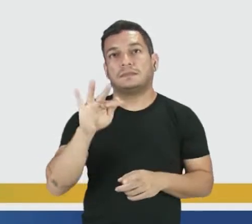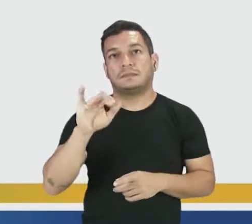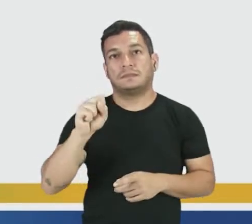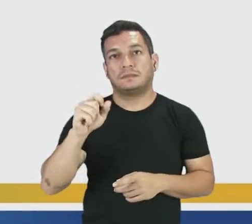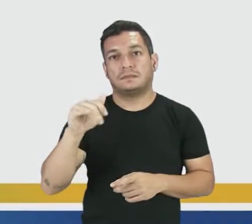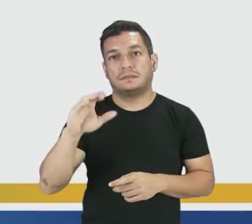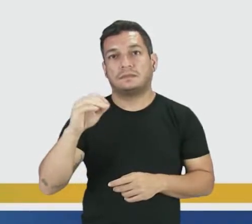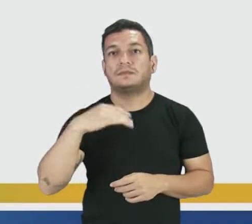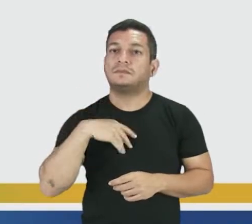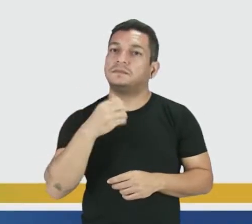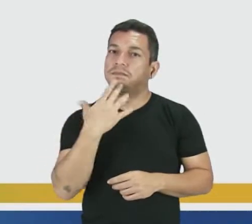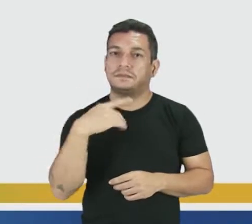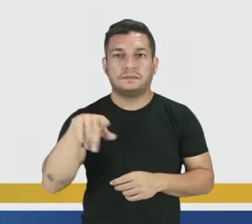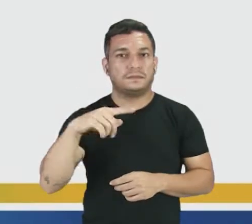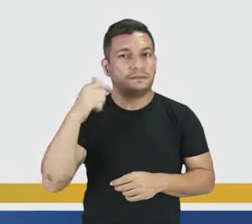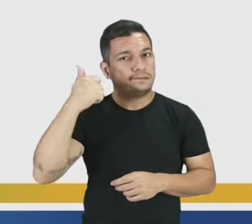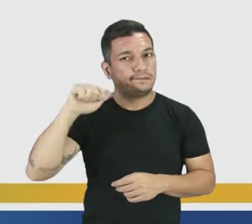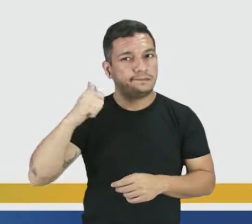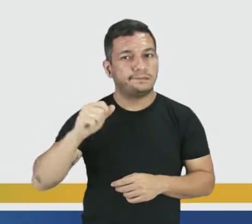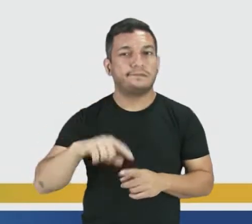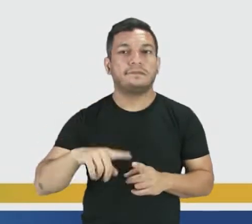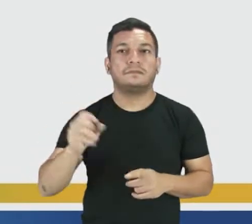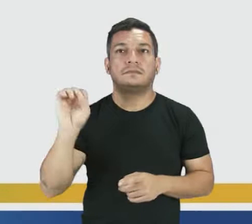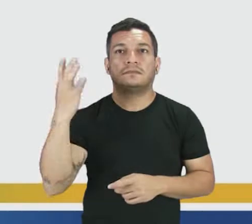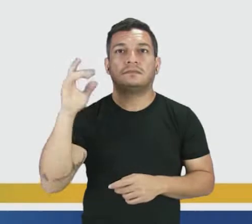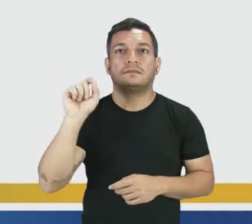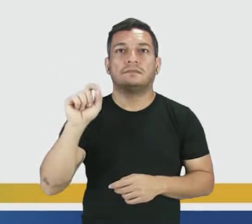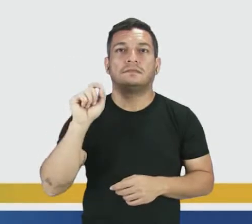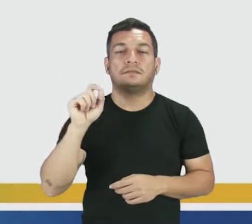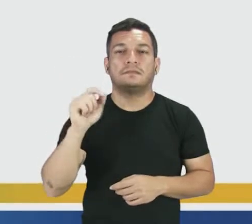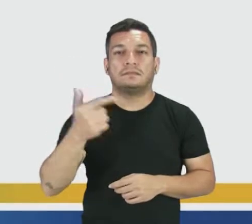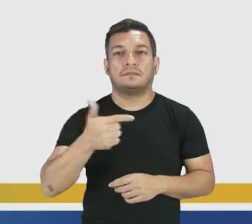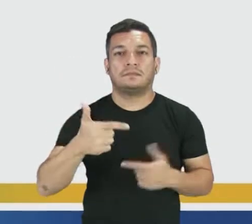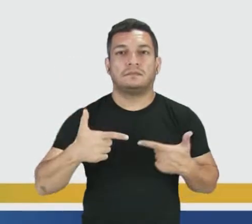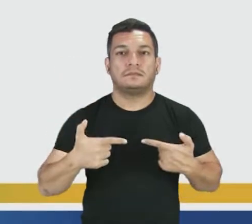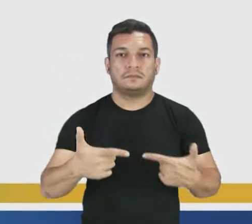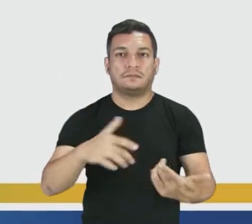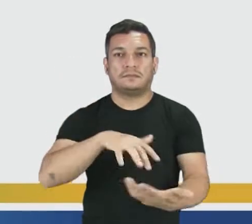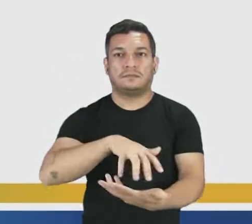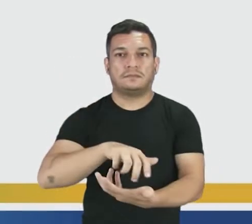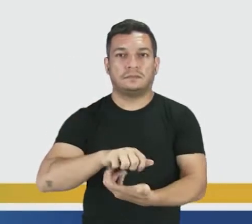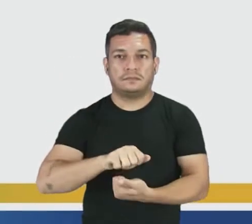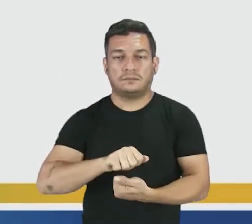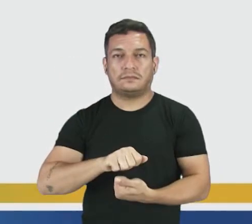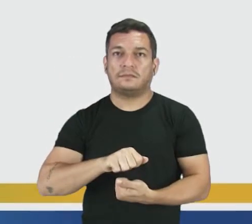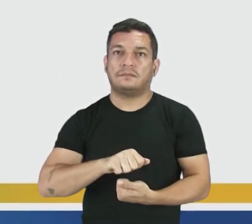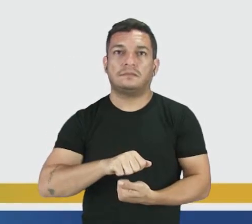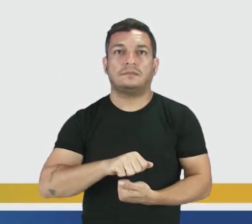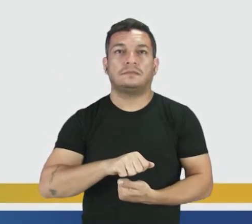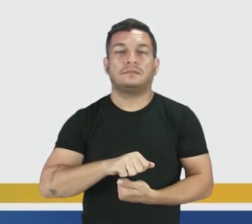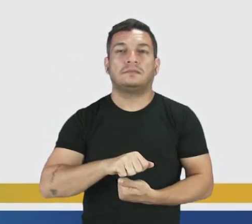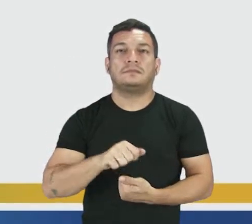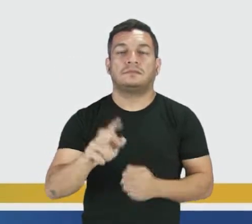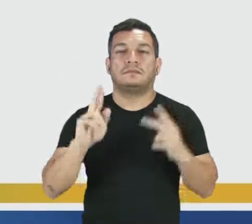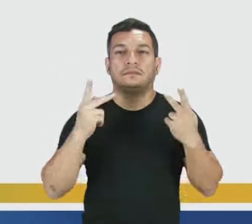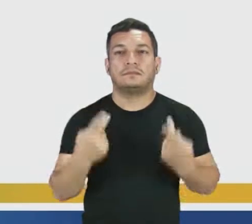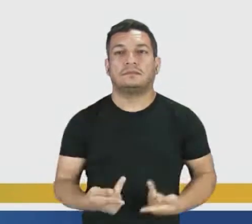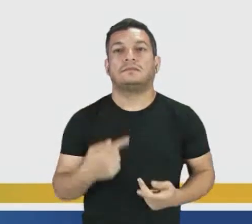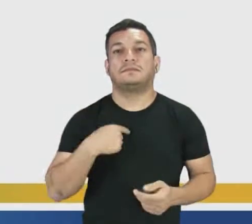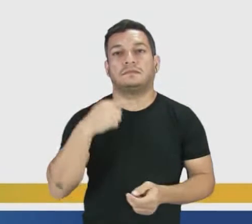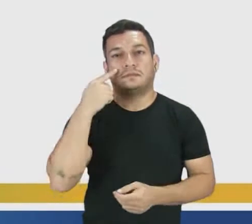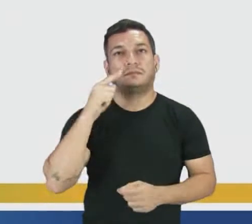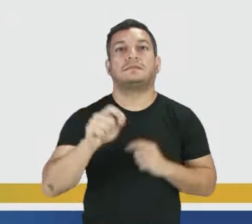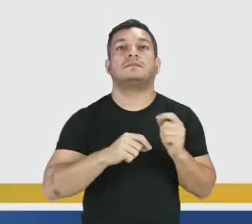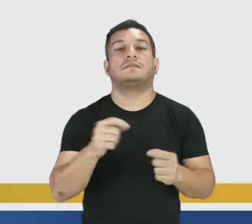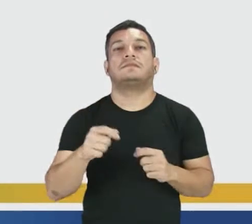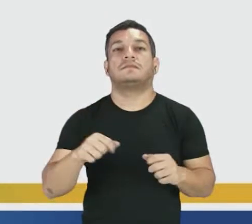nuclear, não é um exemplo muito bom de se analisar, porém, ocorreu na Segunda Guerra Mundial, em que a humanidade se deparou com